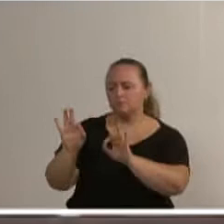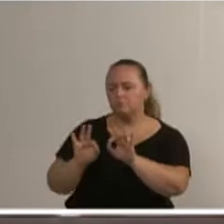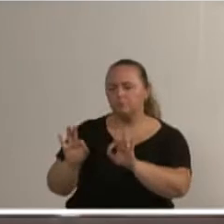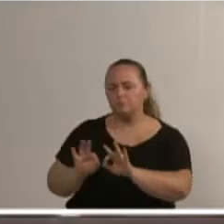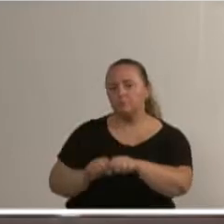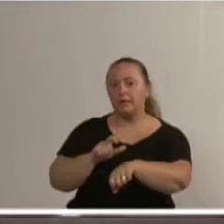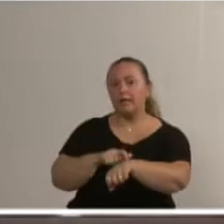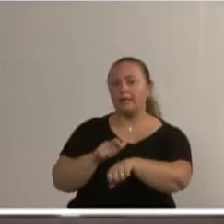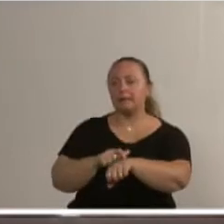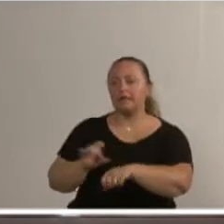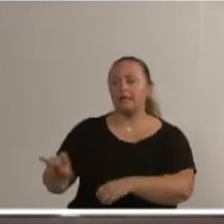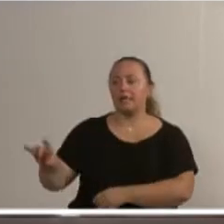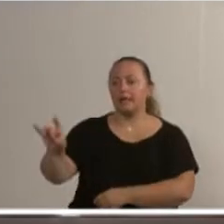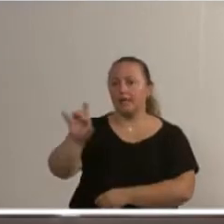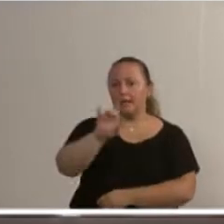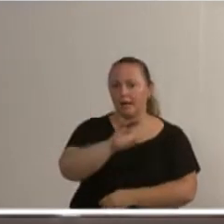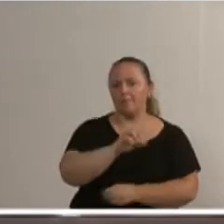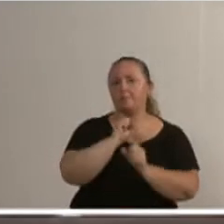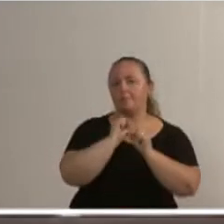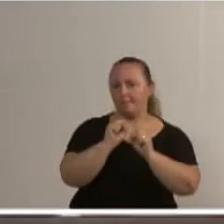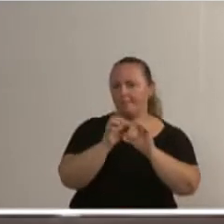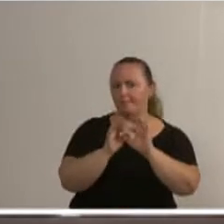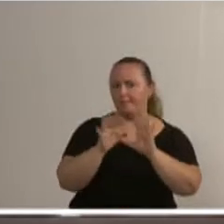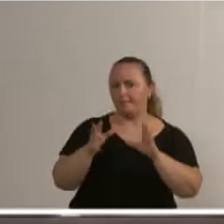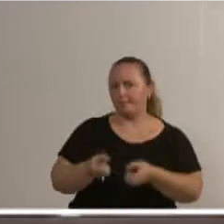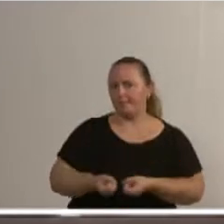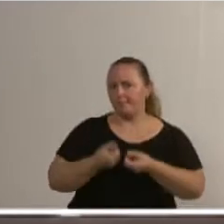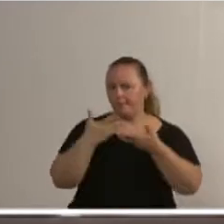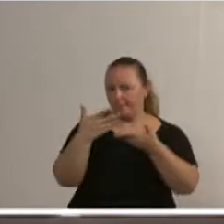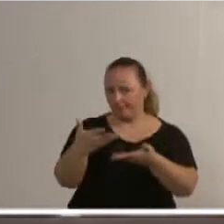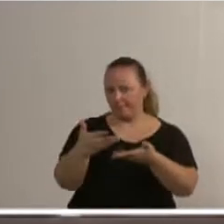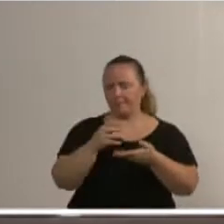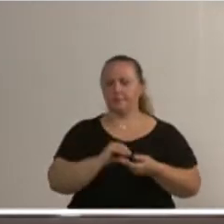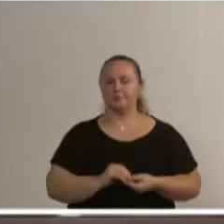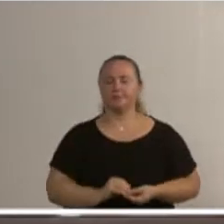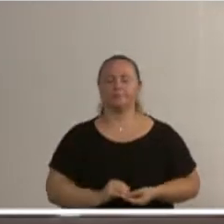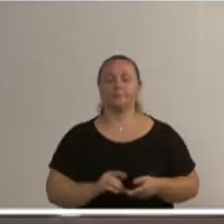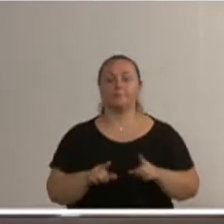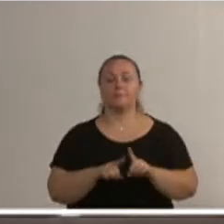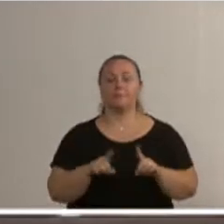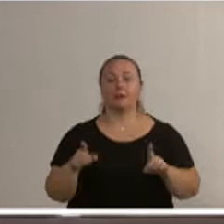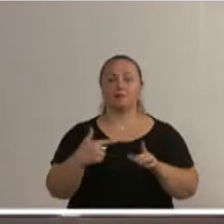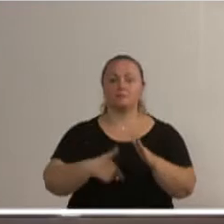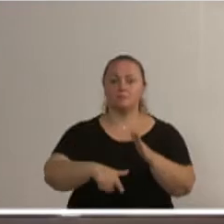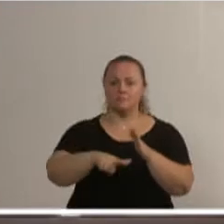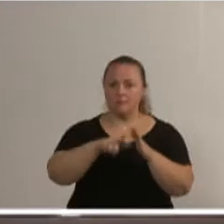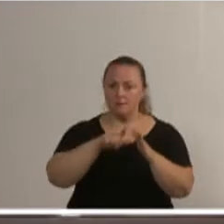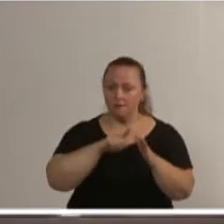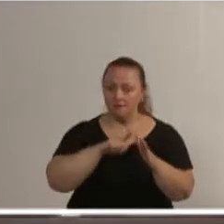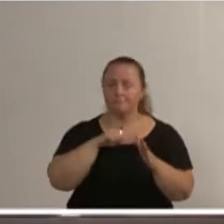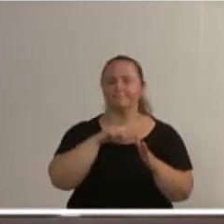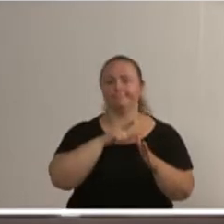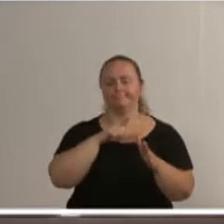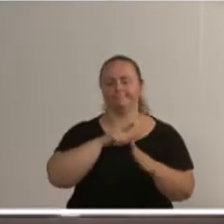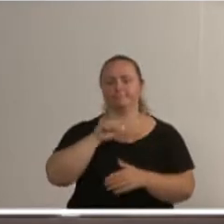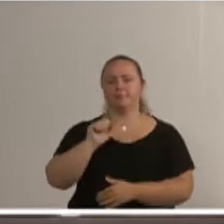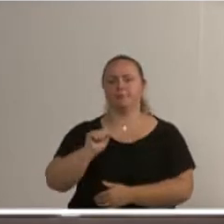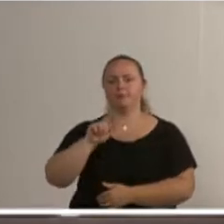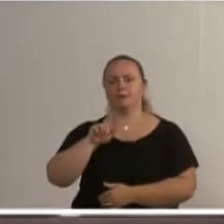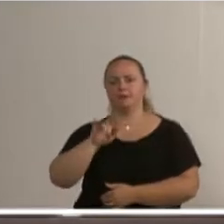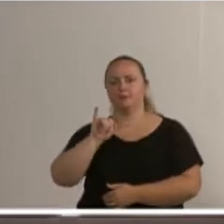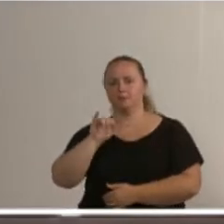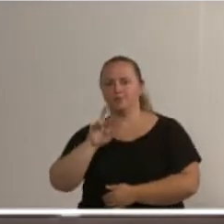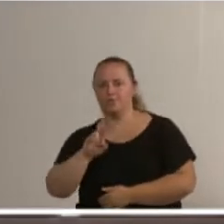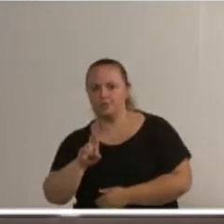poder propor, poder falar, né? Os pronunciamentos, mas antes nós vamos estar ouvindo a Agir, vamos ouvir